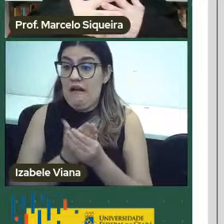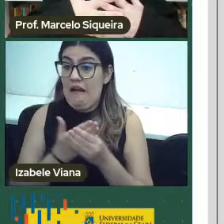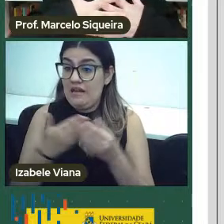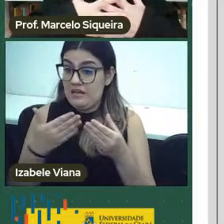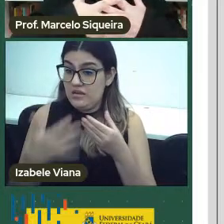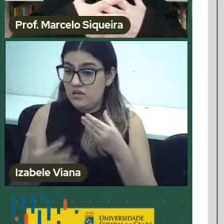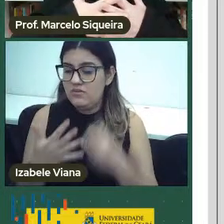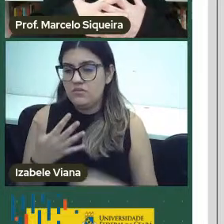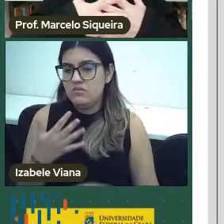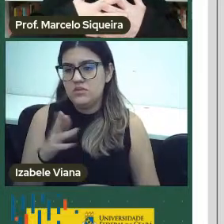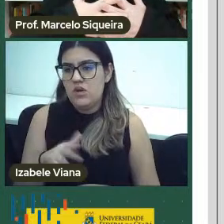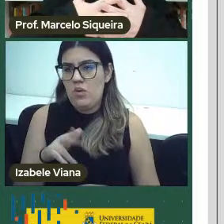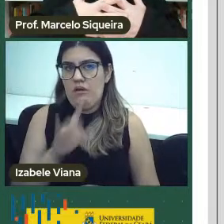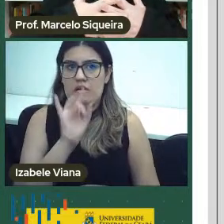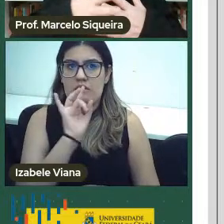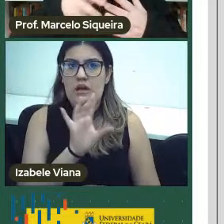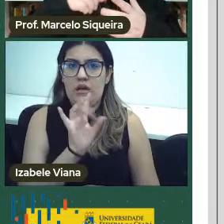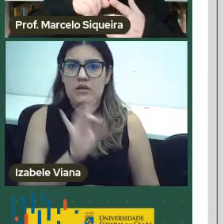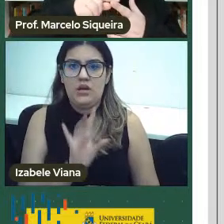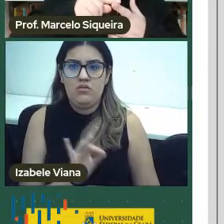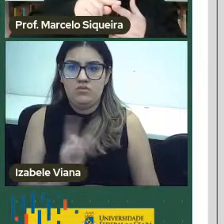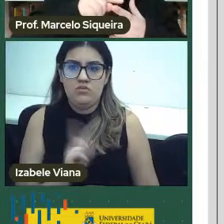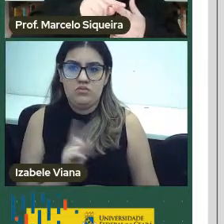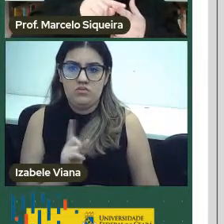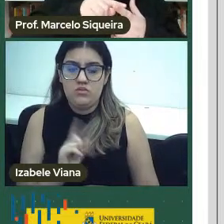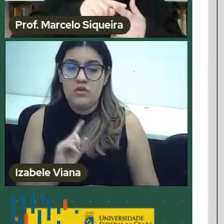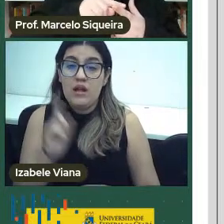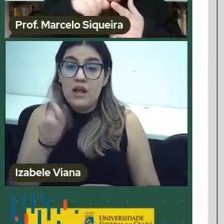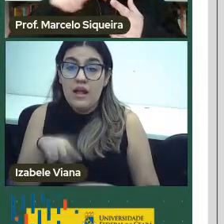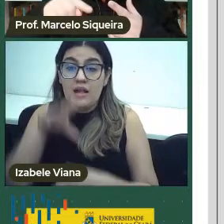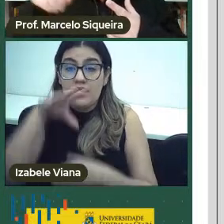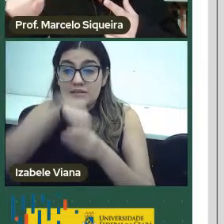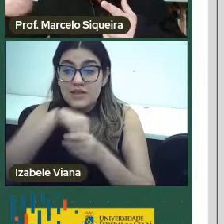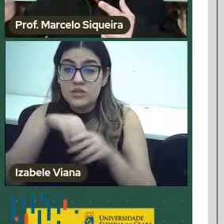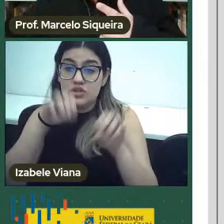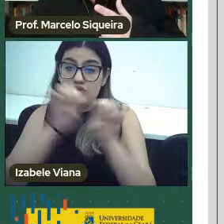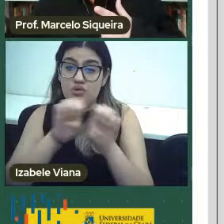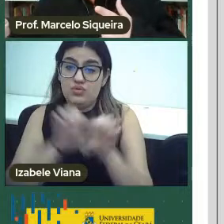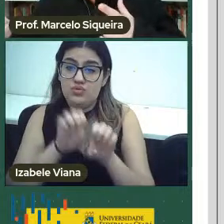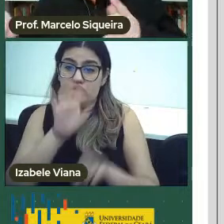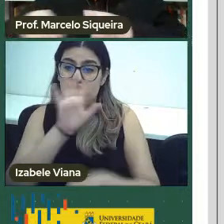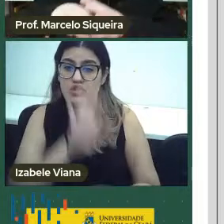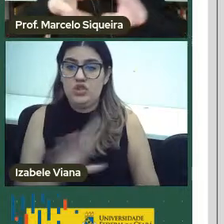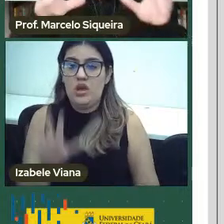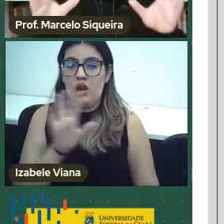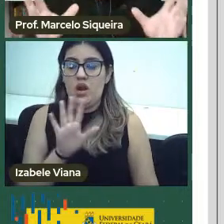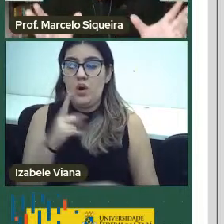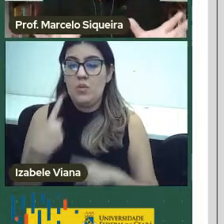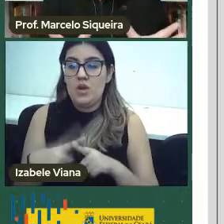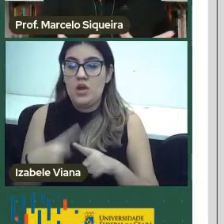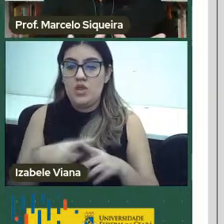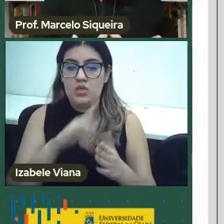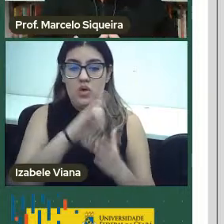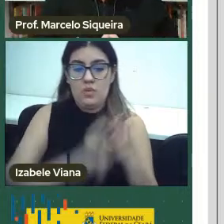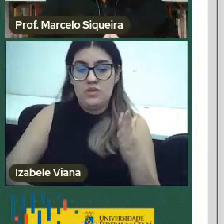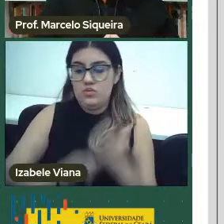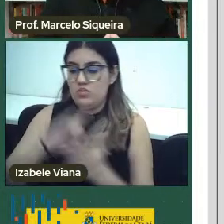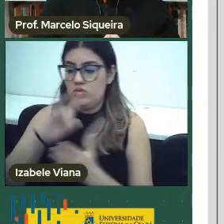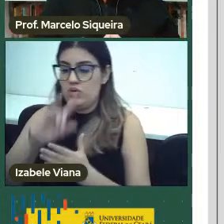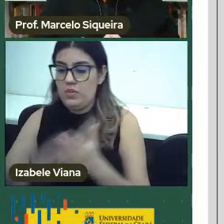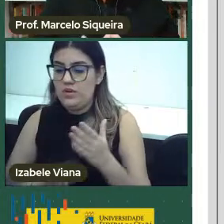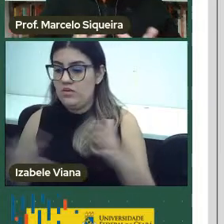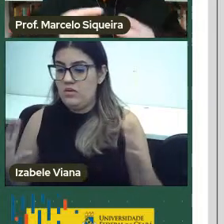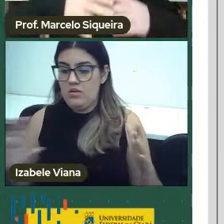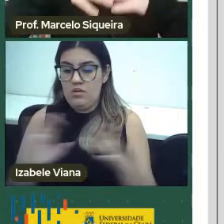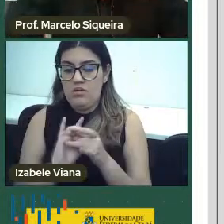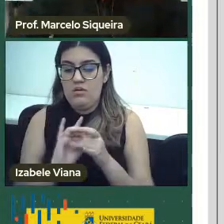uma estrutura. Porque um documento ele só é arquivístico se ele se relaciona com outros. Eu só consigo compreender o que é um